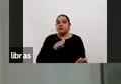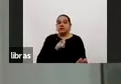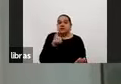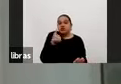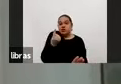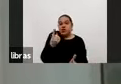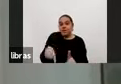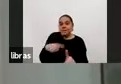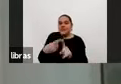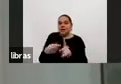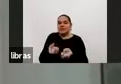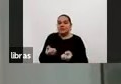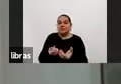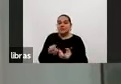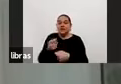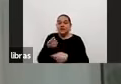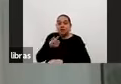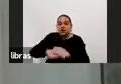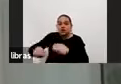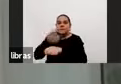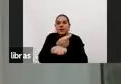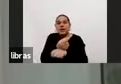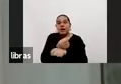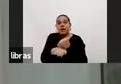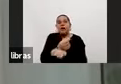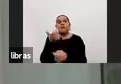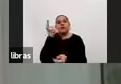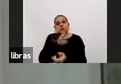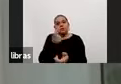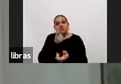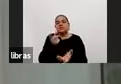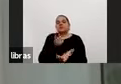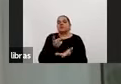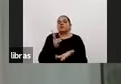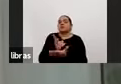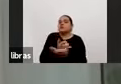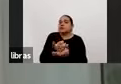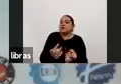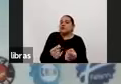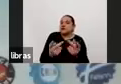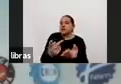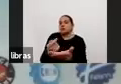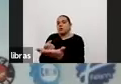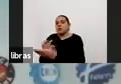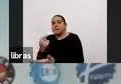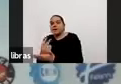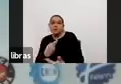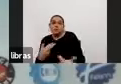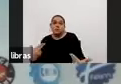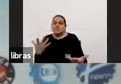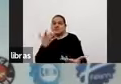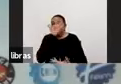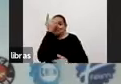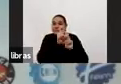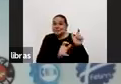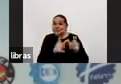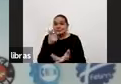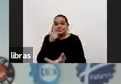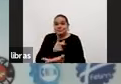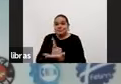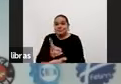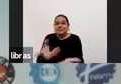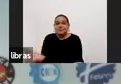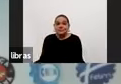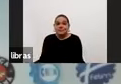para gerar consumo e assim gerar empregos, e não o oposto. Sim, e realmente você fez uma colocação importante, e